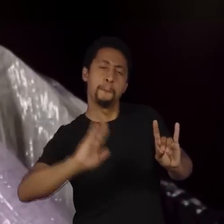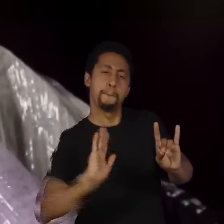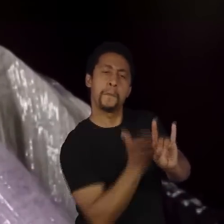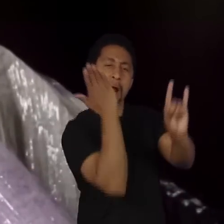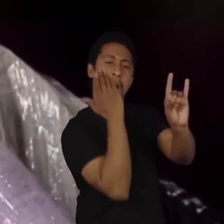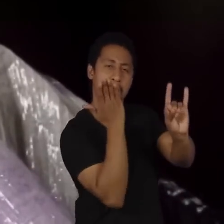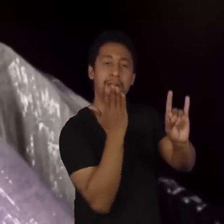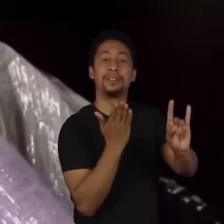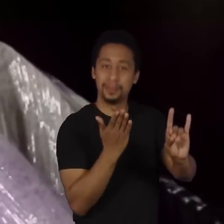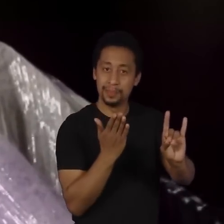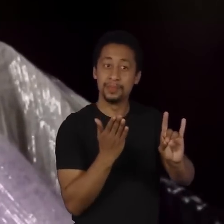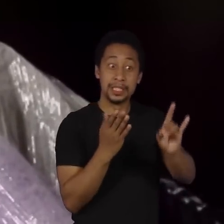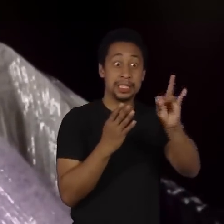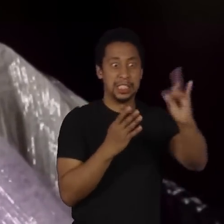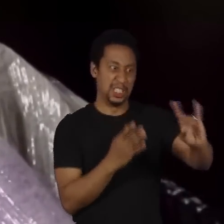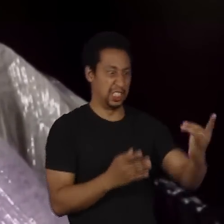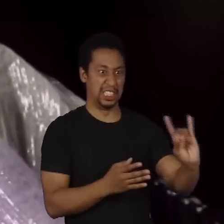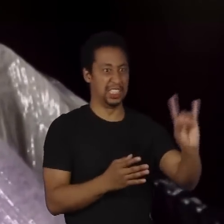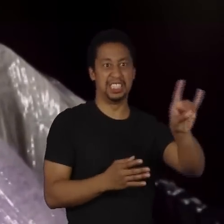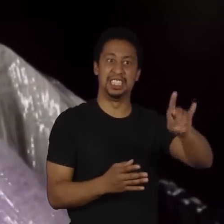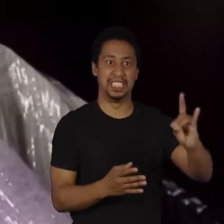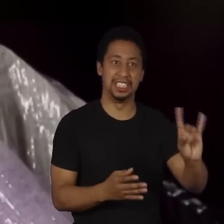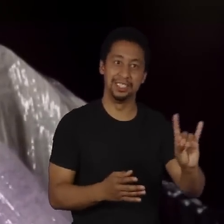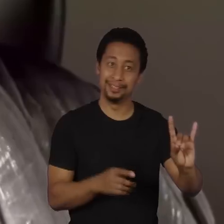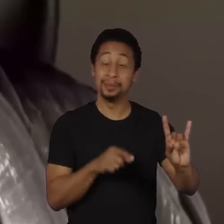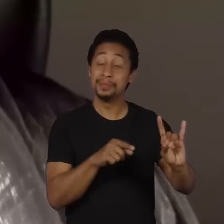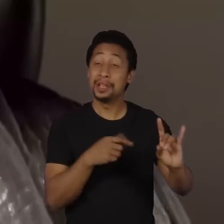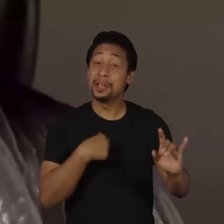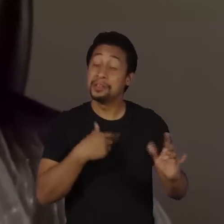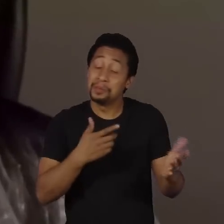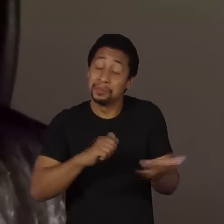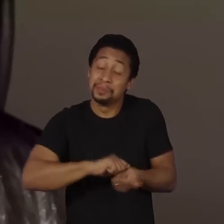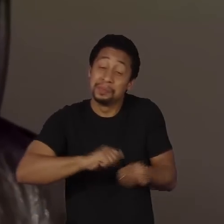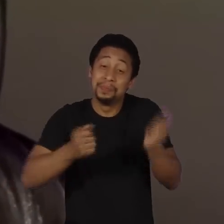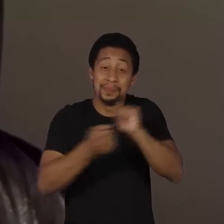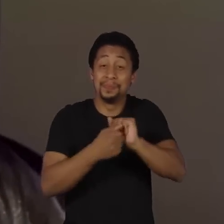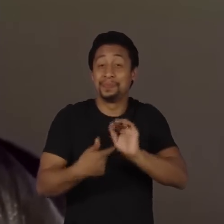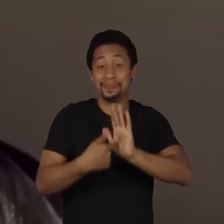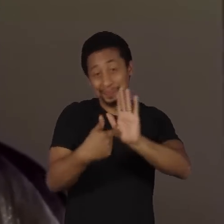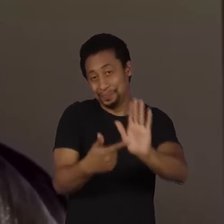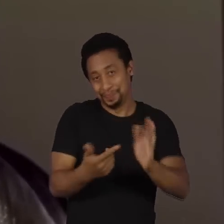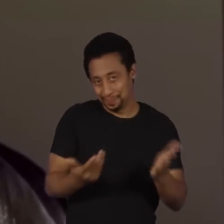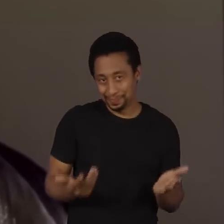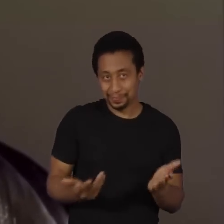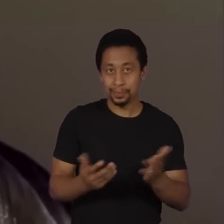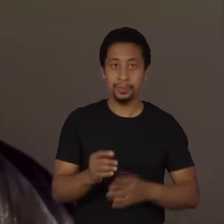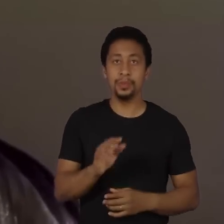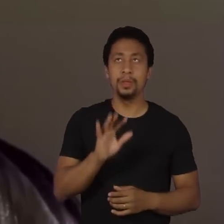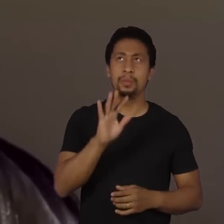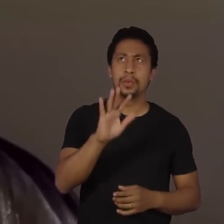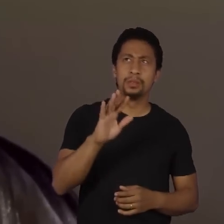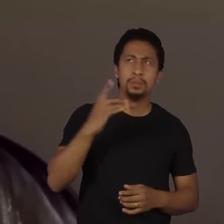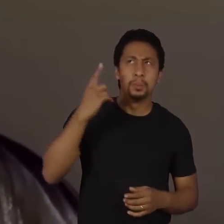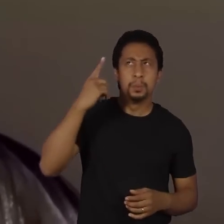bicho. E eu trouxe para os tempos atuais. Não rolou uma ideia